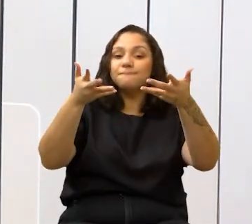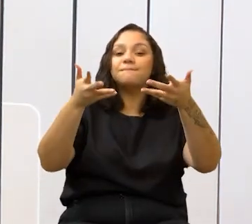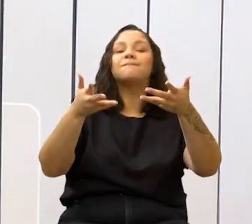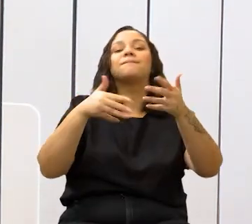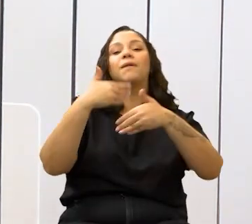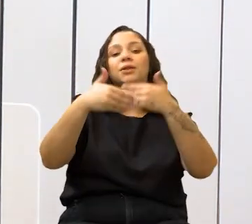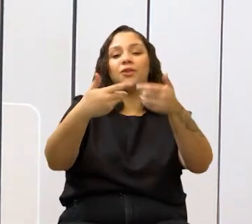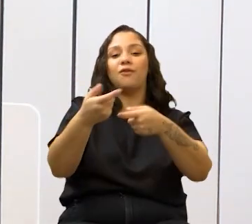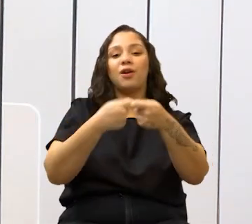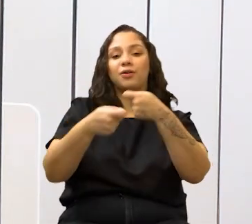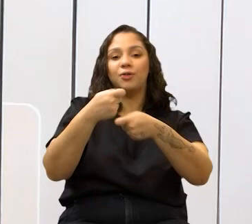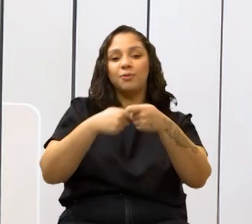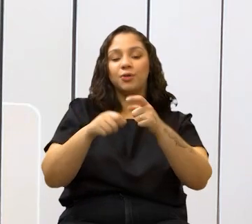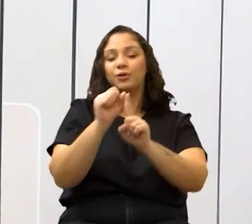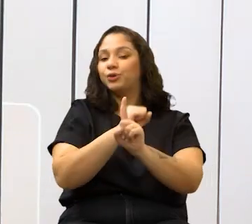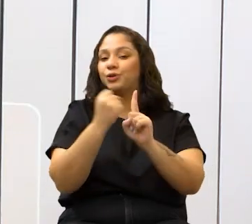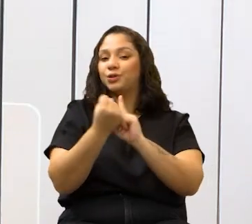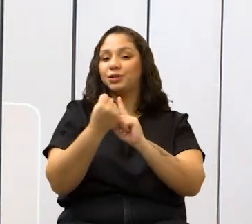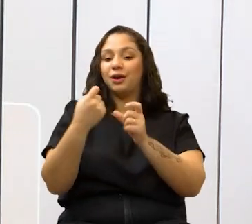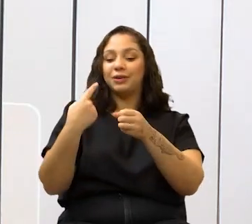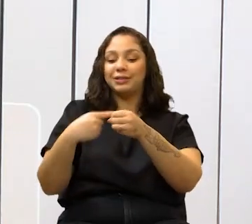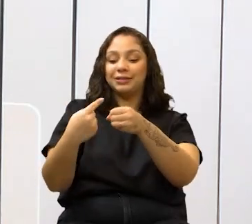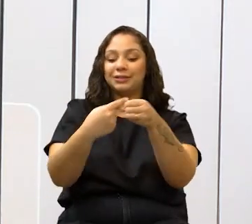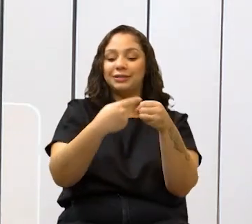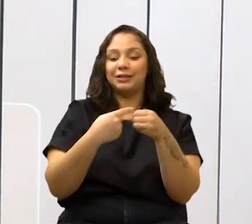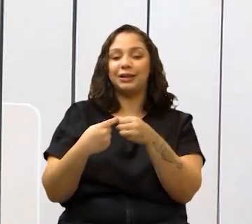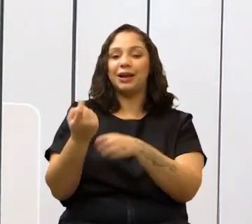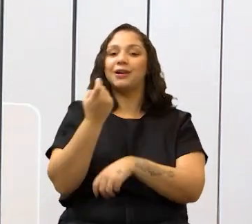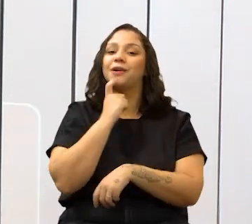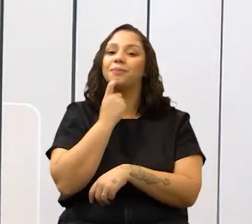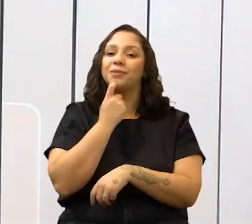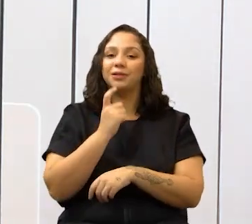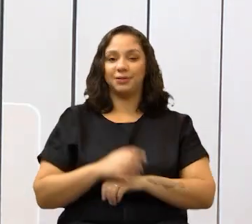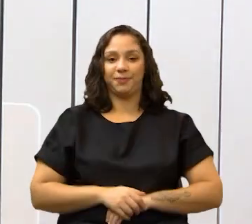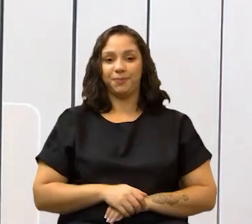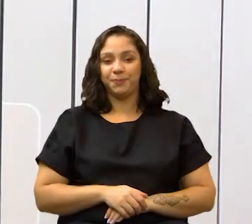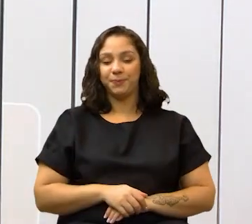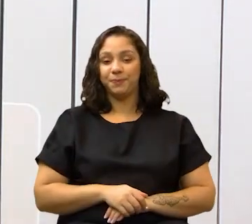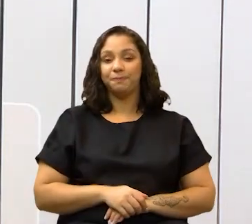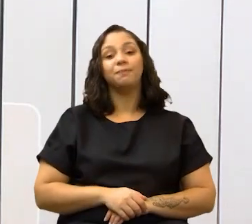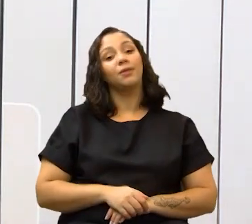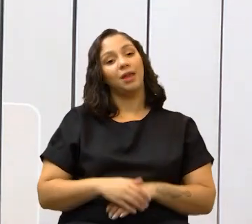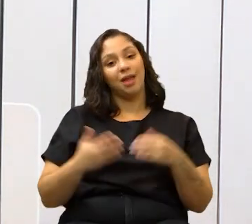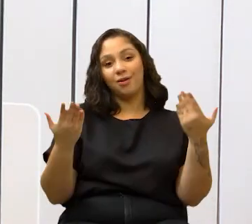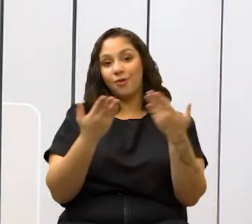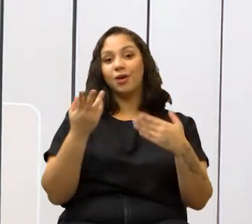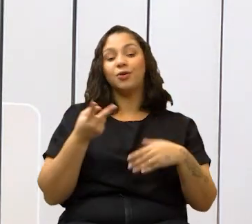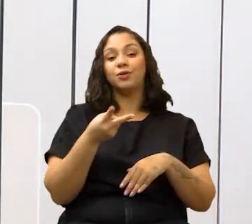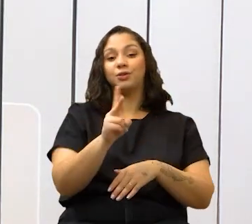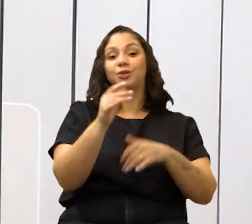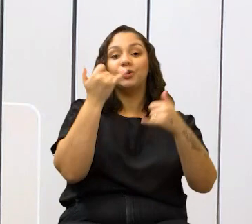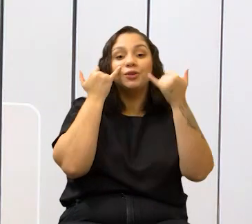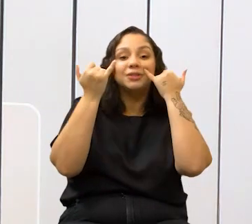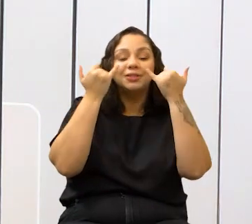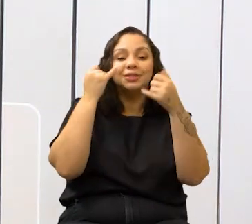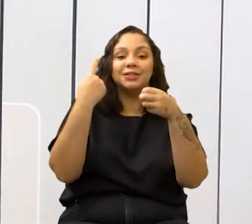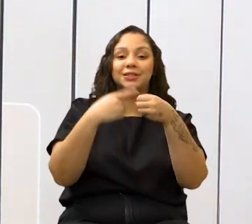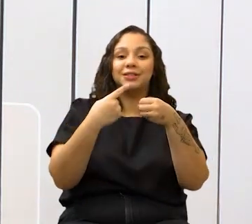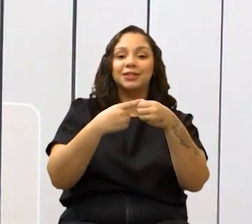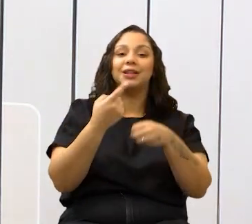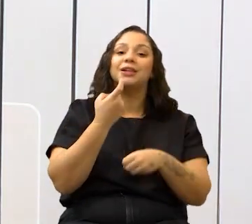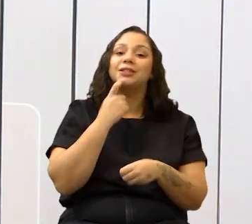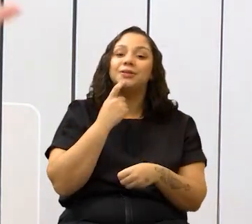desenvolvimento econômico e social da região metropolitana de Campinas. Olha só, a gente segue aqui com as notícias da metrópole